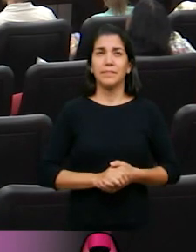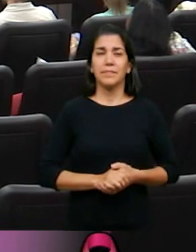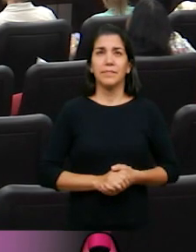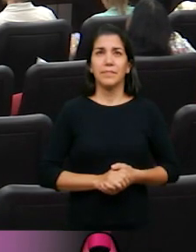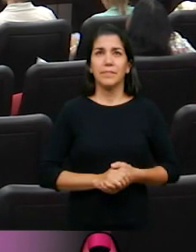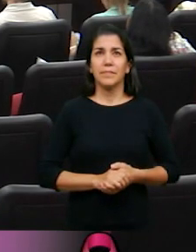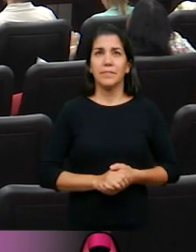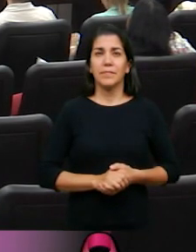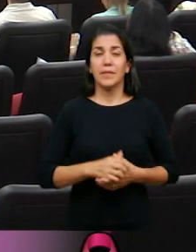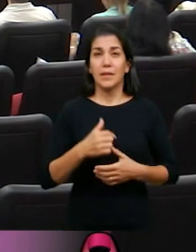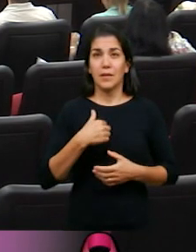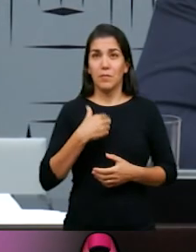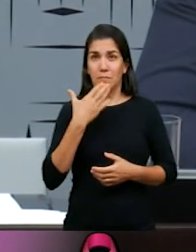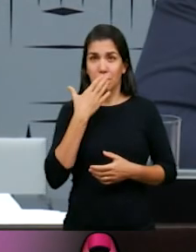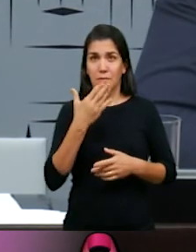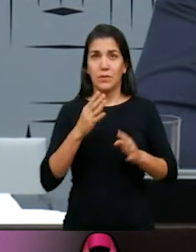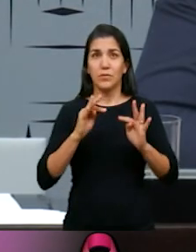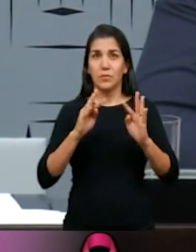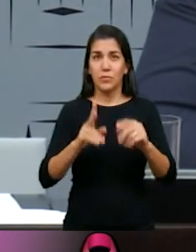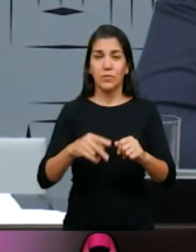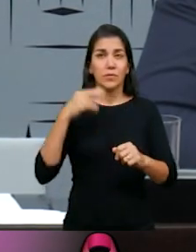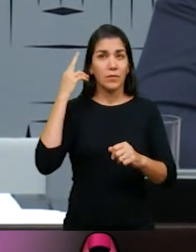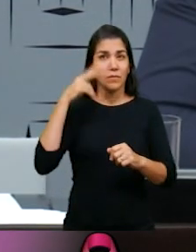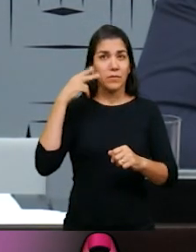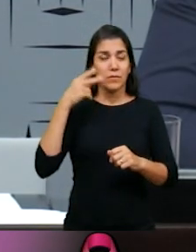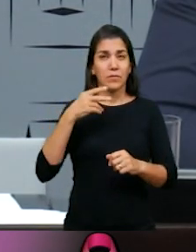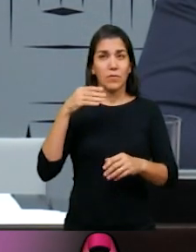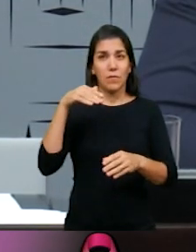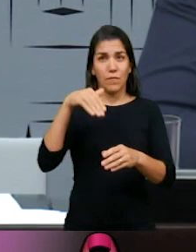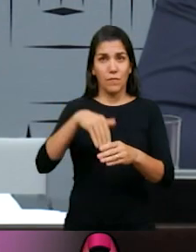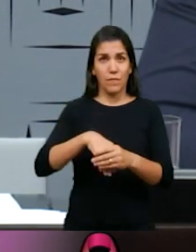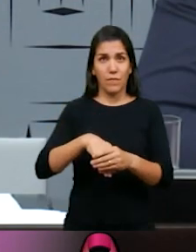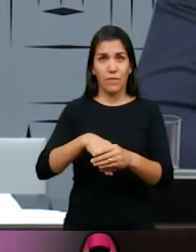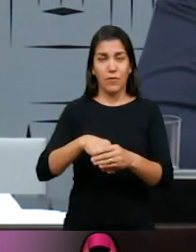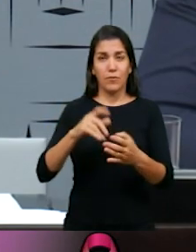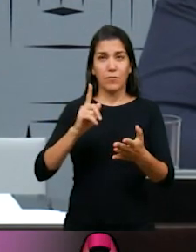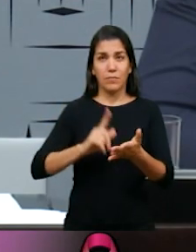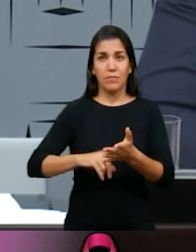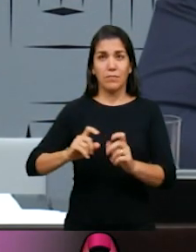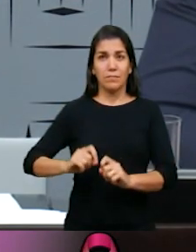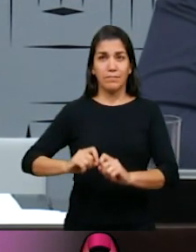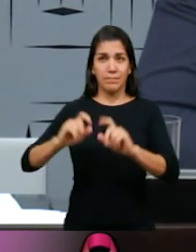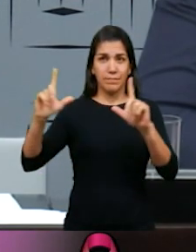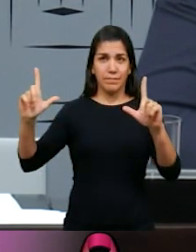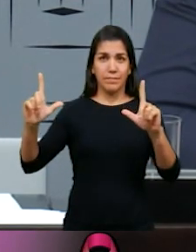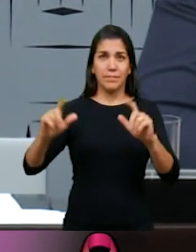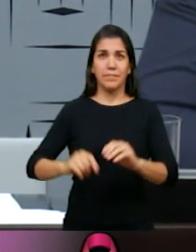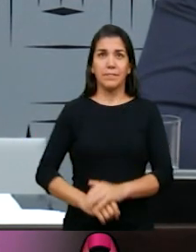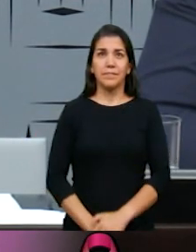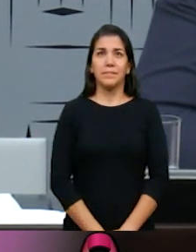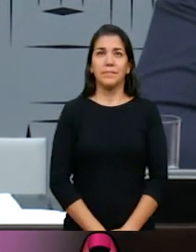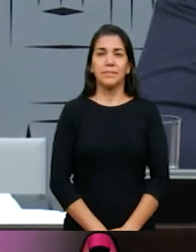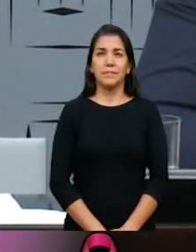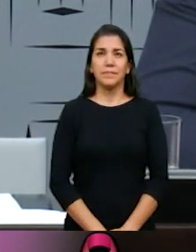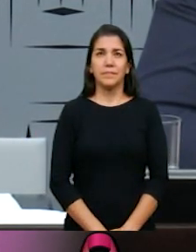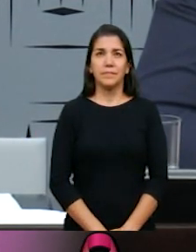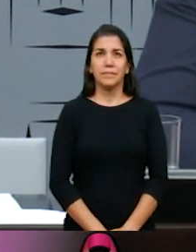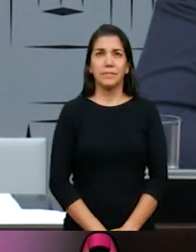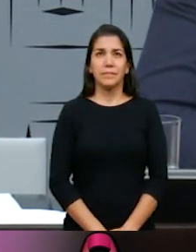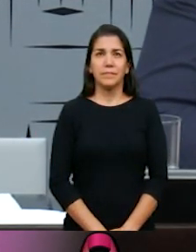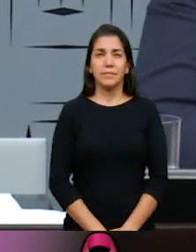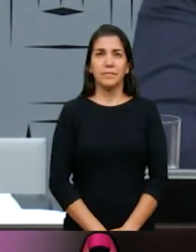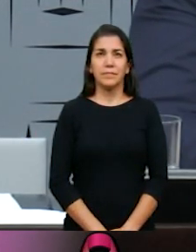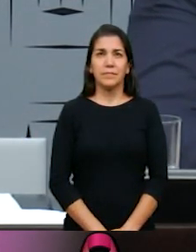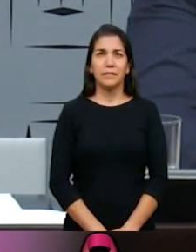Agora eu solicito aos vereadores que registrem o seu voto no sistema eletrônico de votação. É o projeto já?